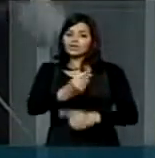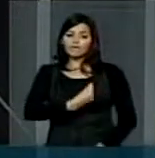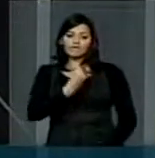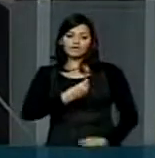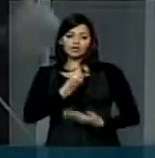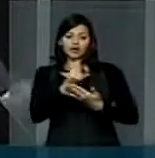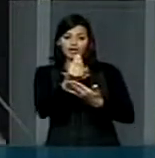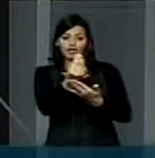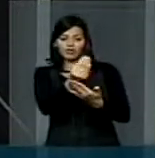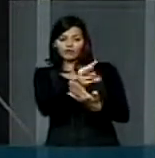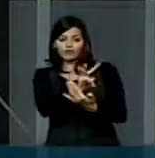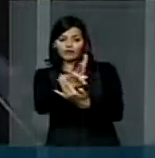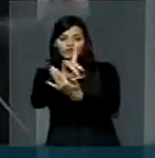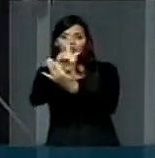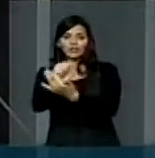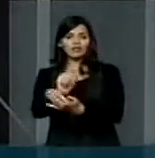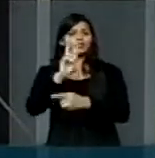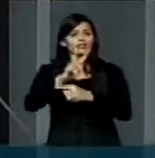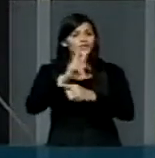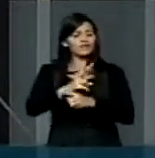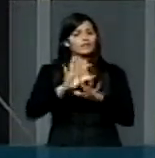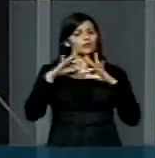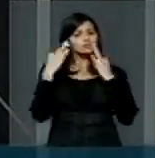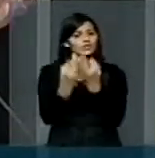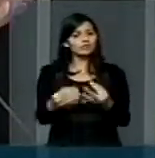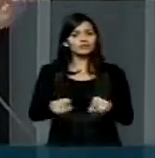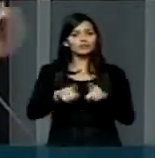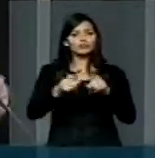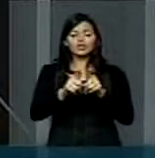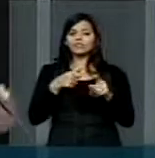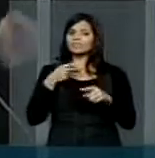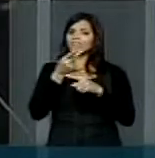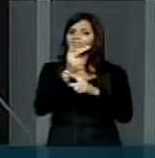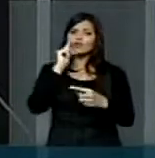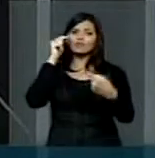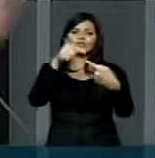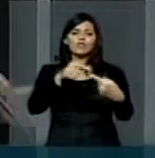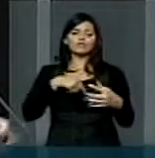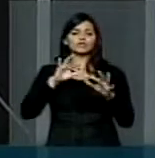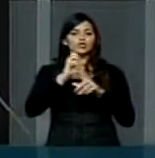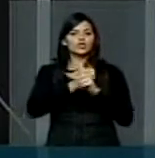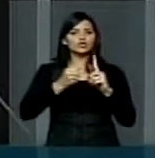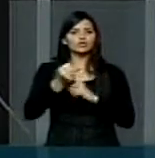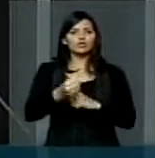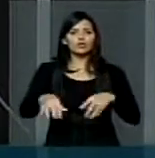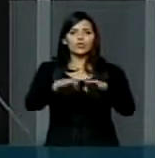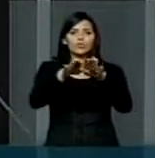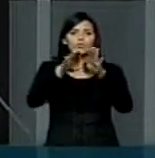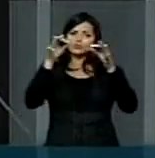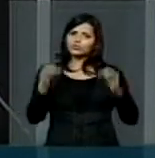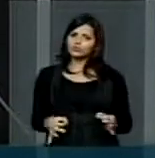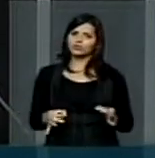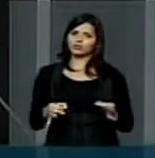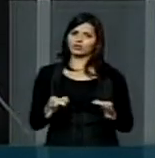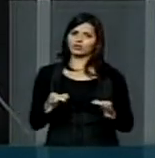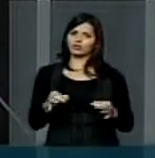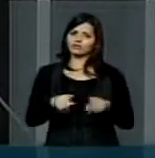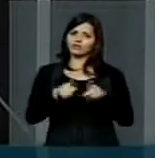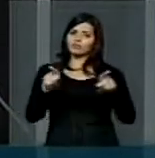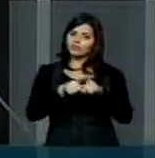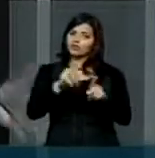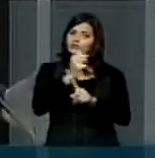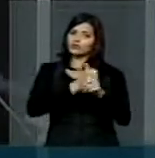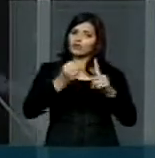da família nesse parlamento, em busca de uma sociedade igualitária, justa, uma